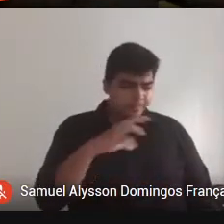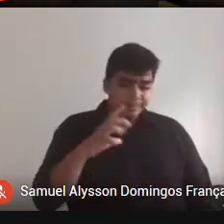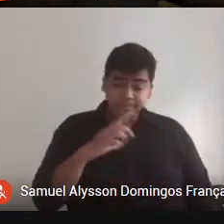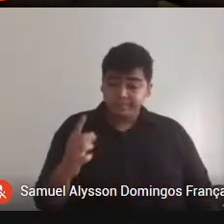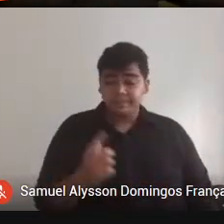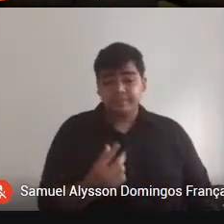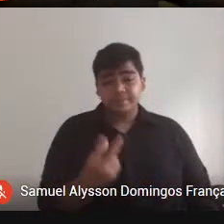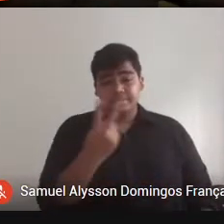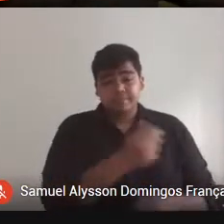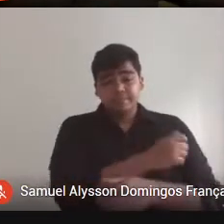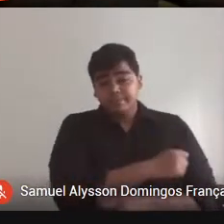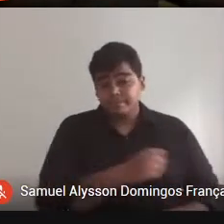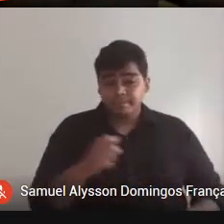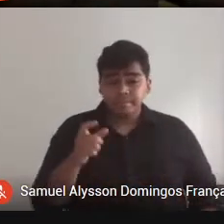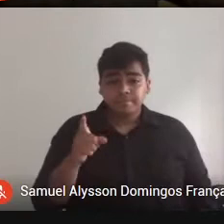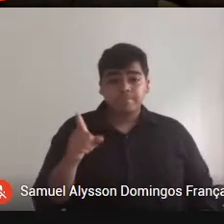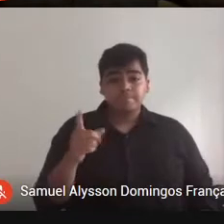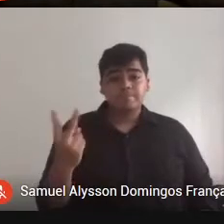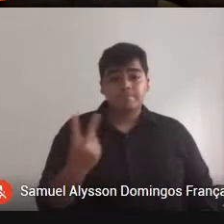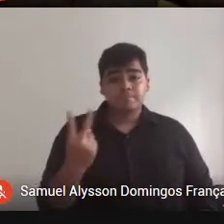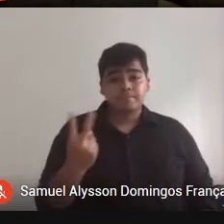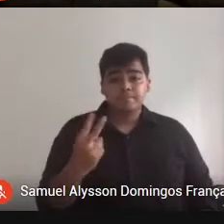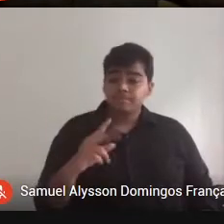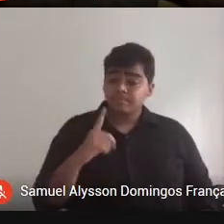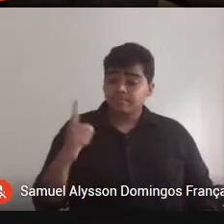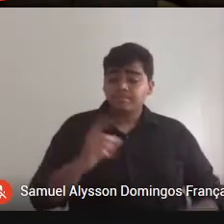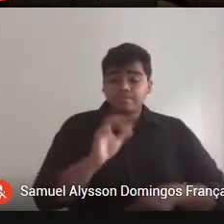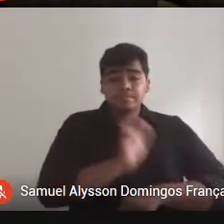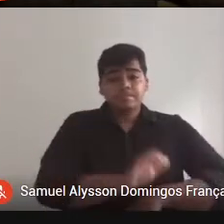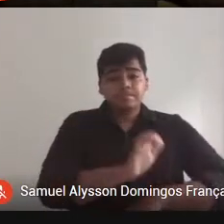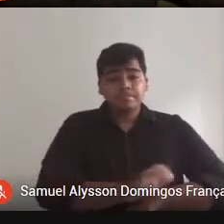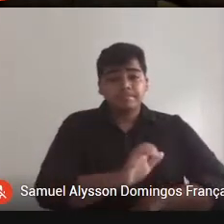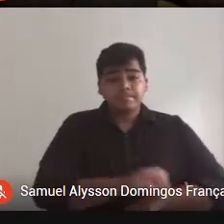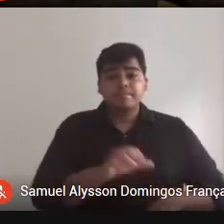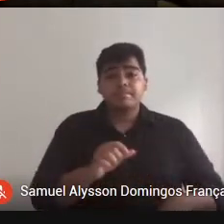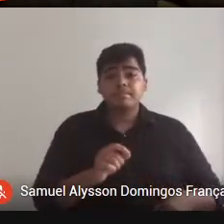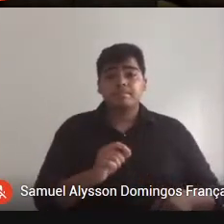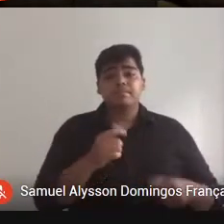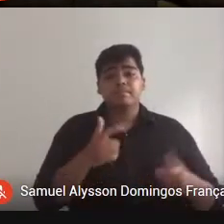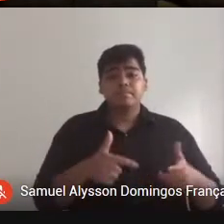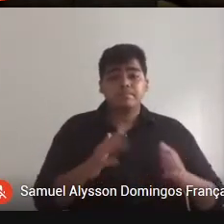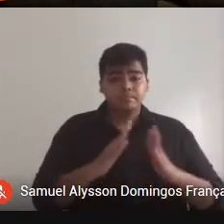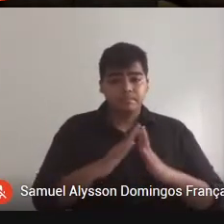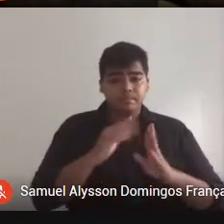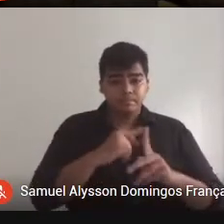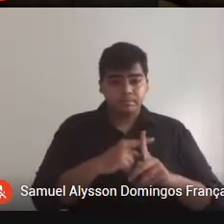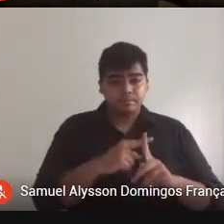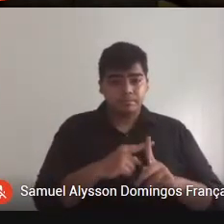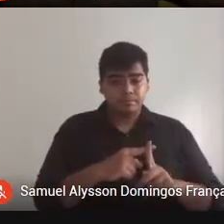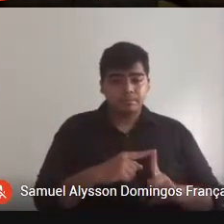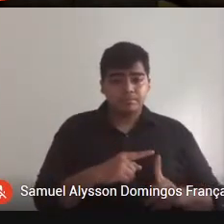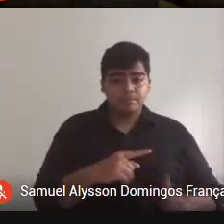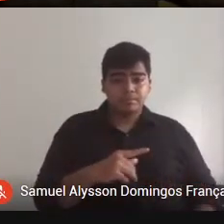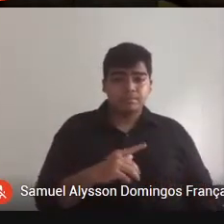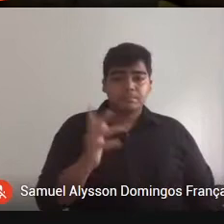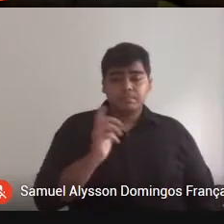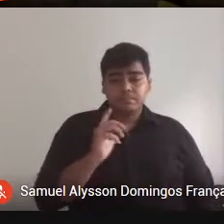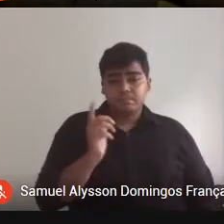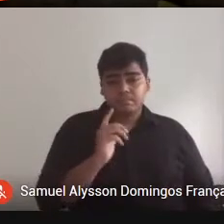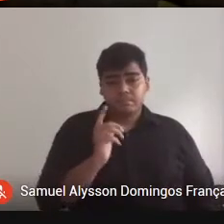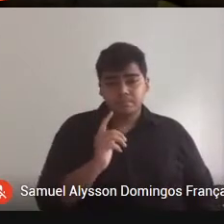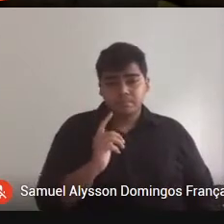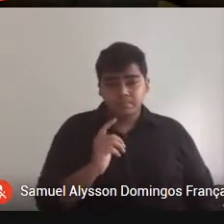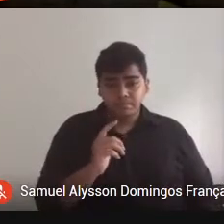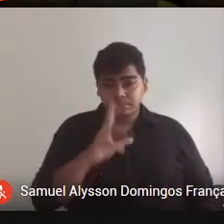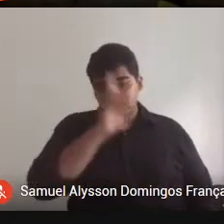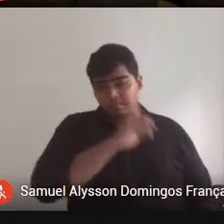que eles simplesmente fizeram, né, o estágio dele em uma igreja, o padre da igreja assinou o estágio